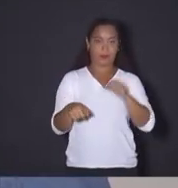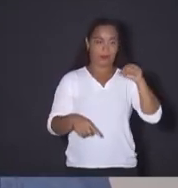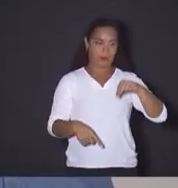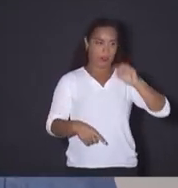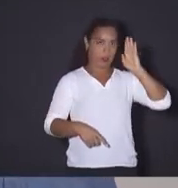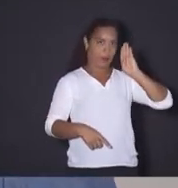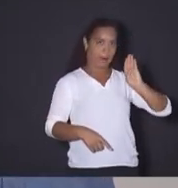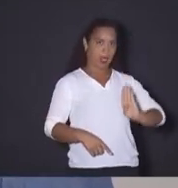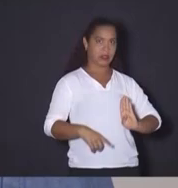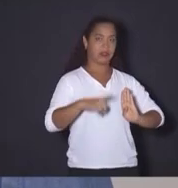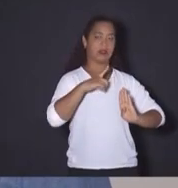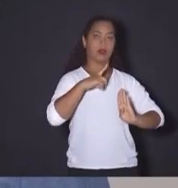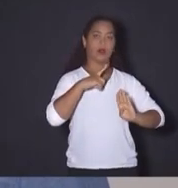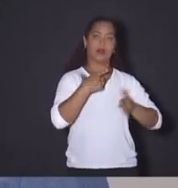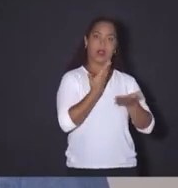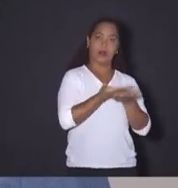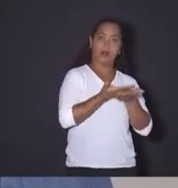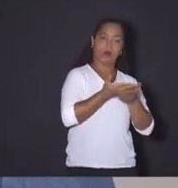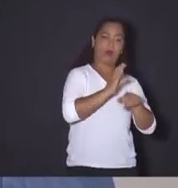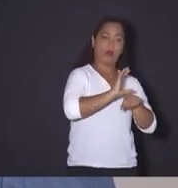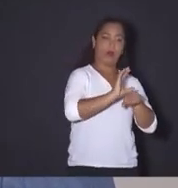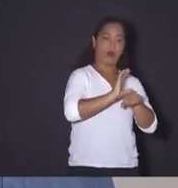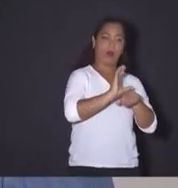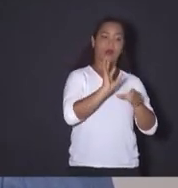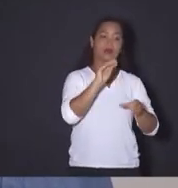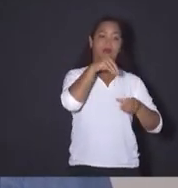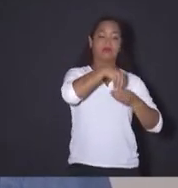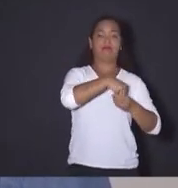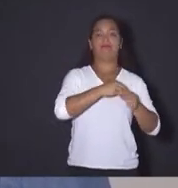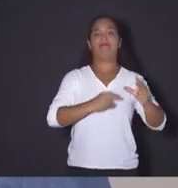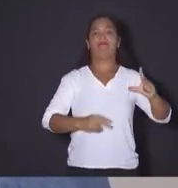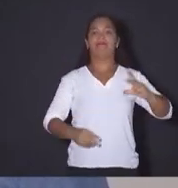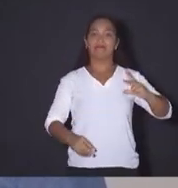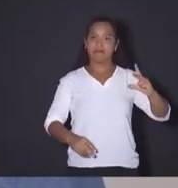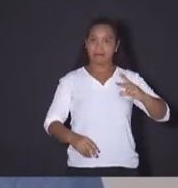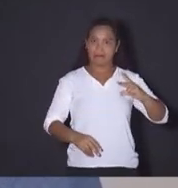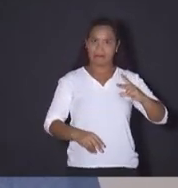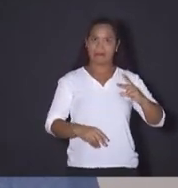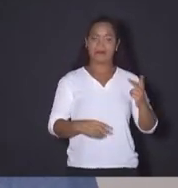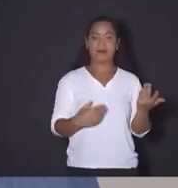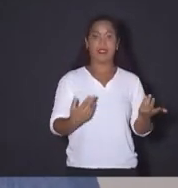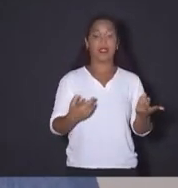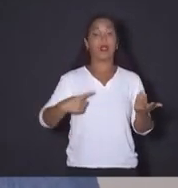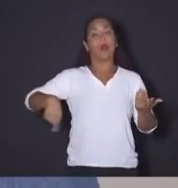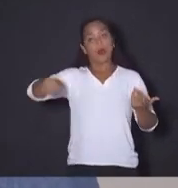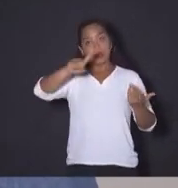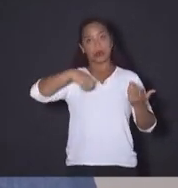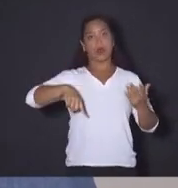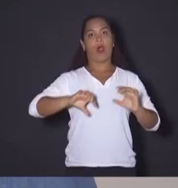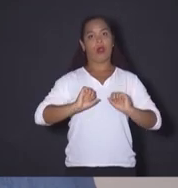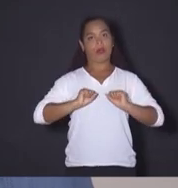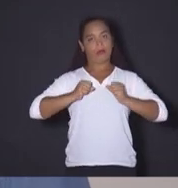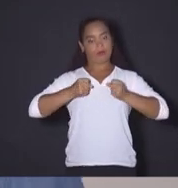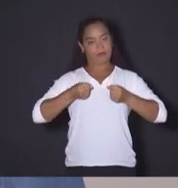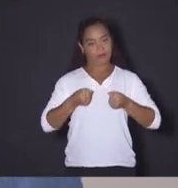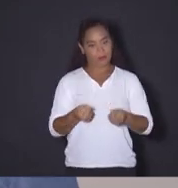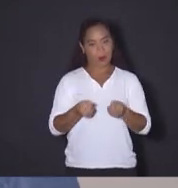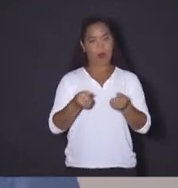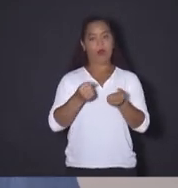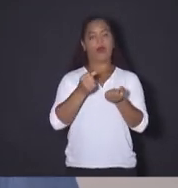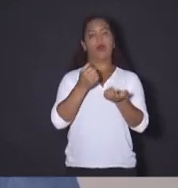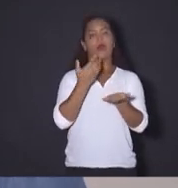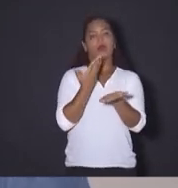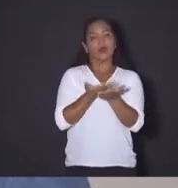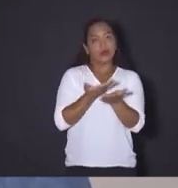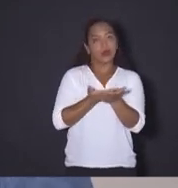de professores predominantemente instituições privadas então há que se fazer um esforço de dar uma centralidade